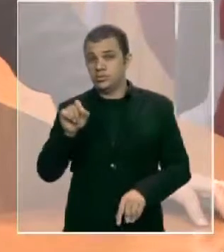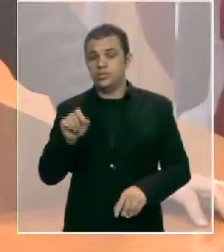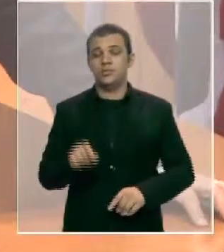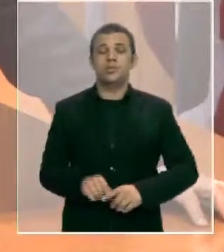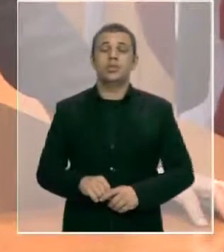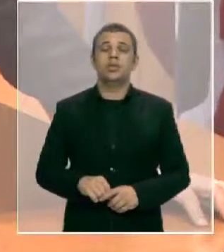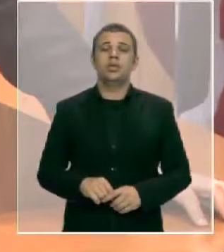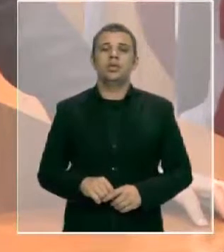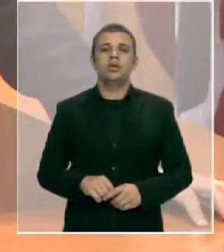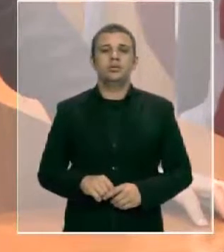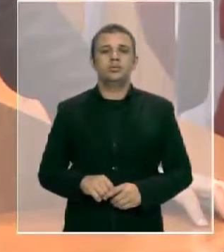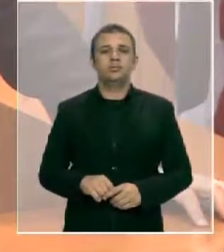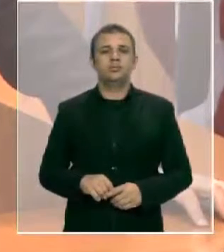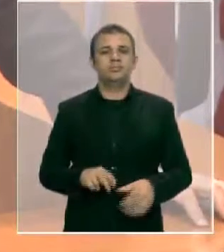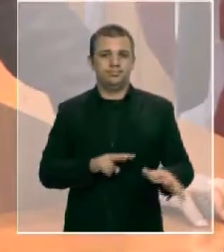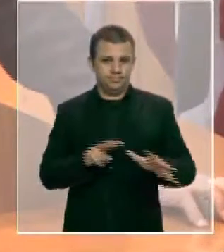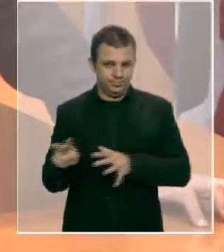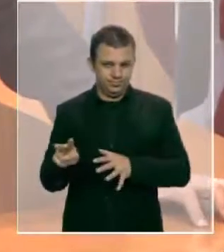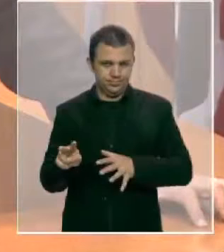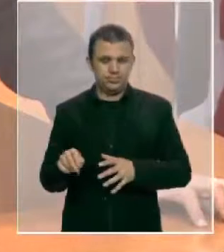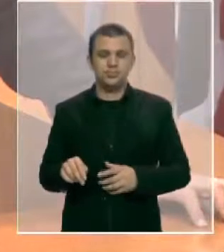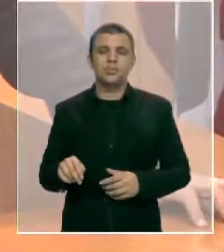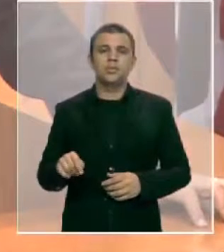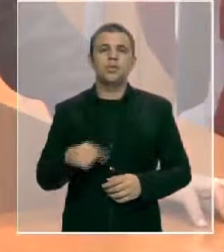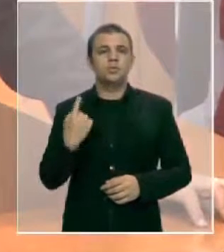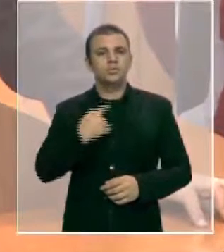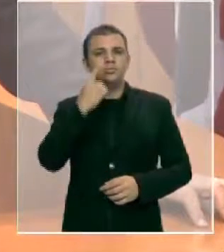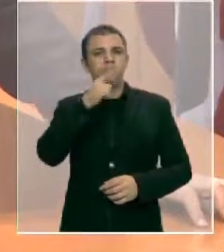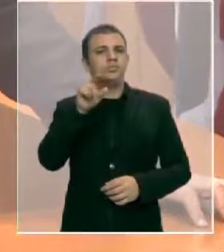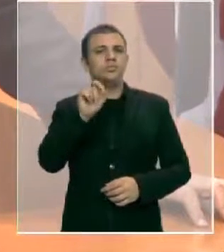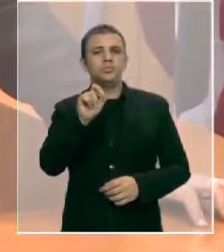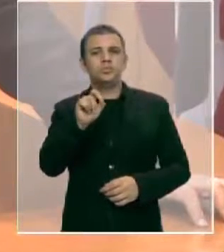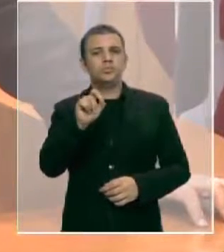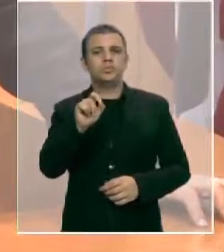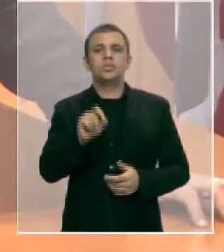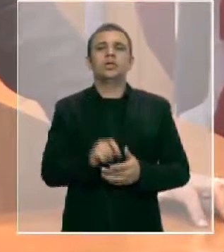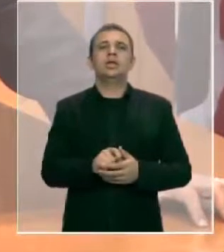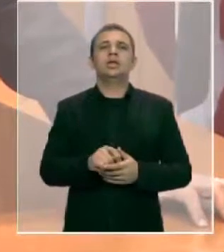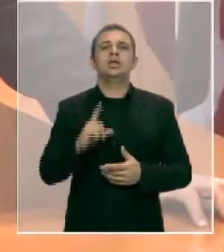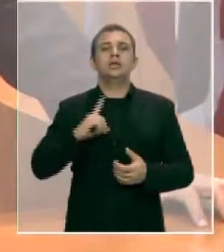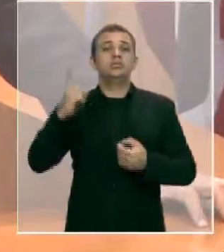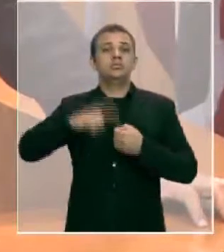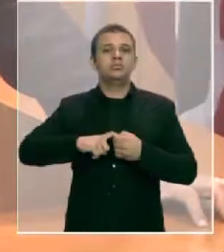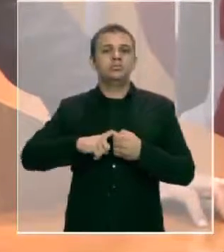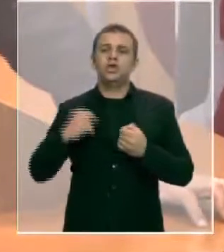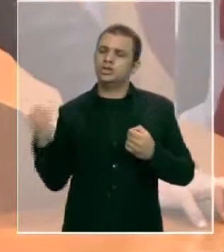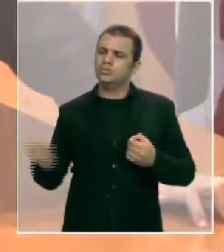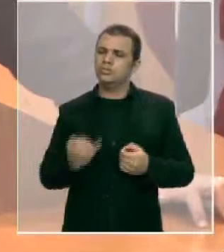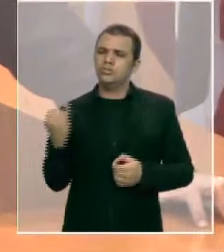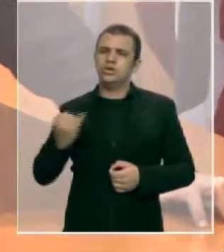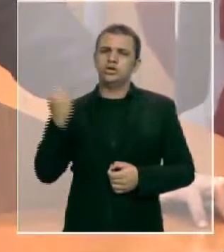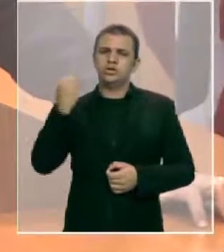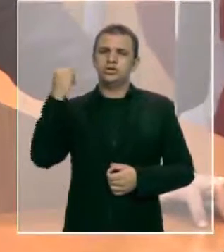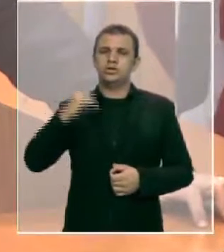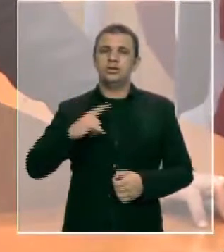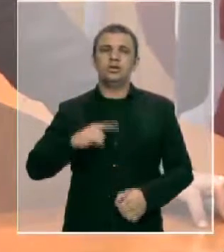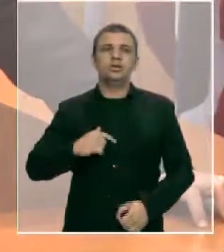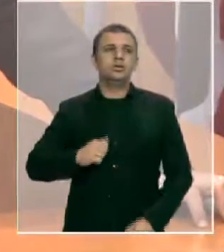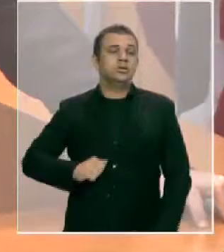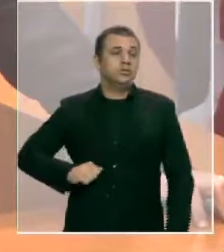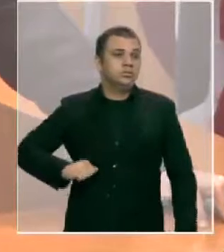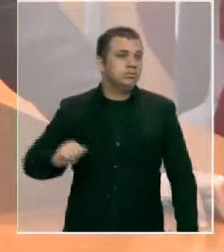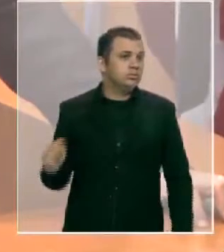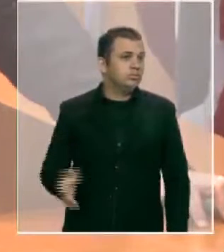nesta semana nós conseguimos fechar um convênio importantíssimo, que não é um valor muito alto, mas que é